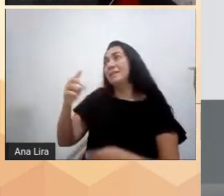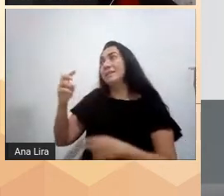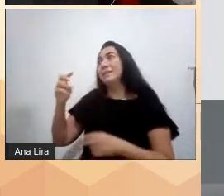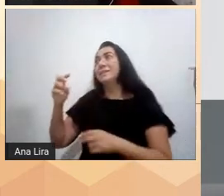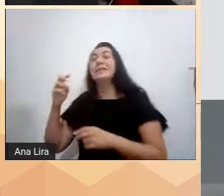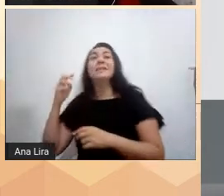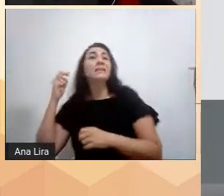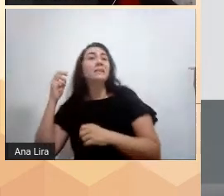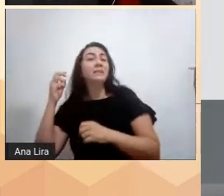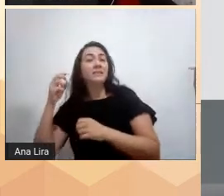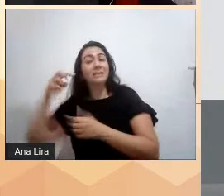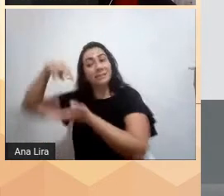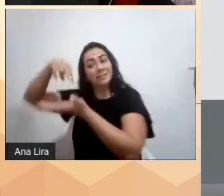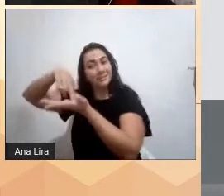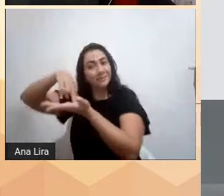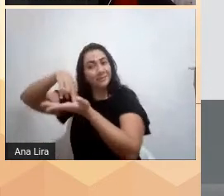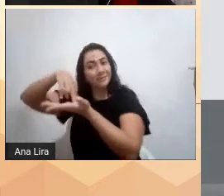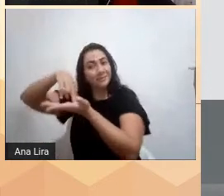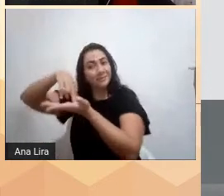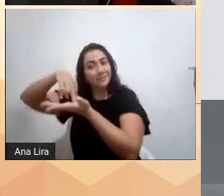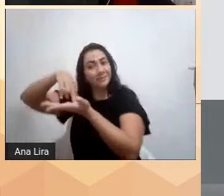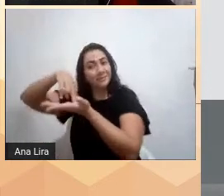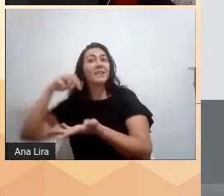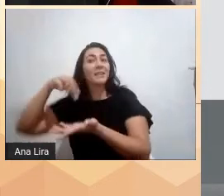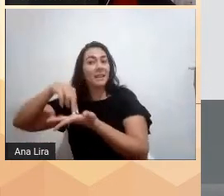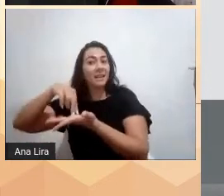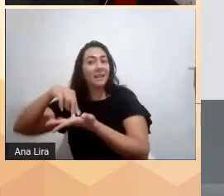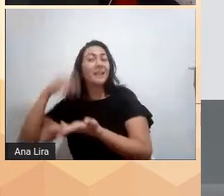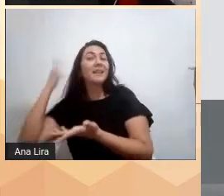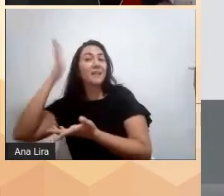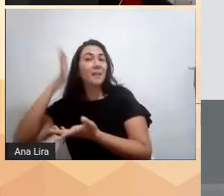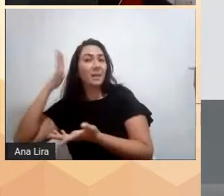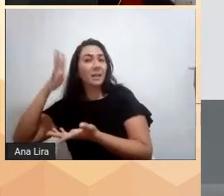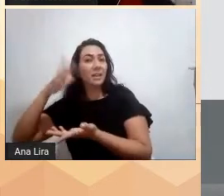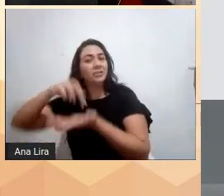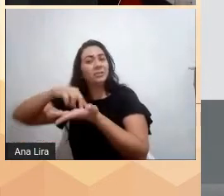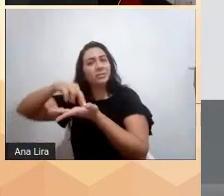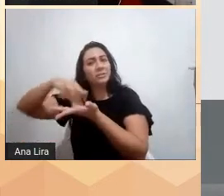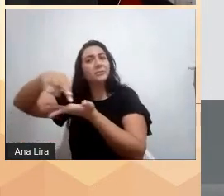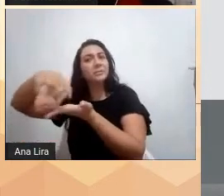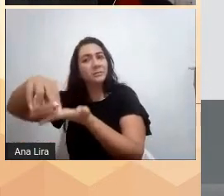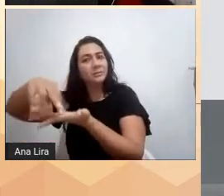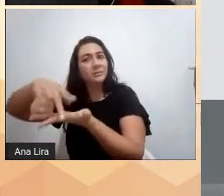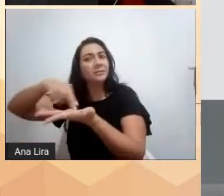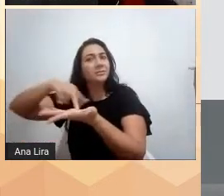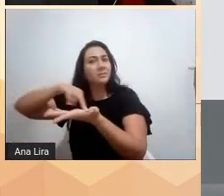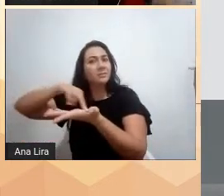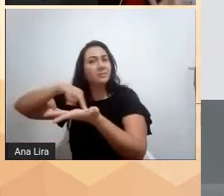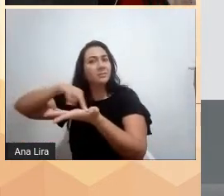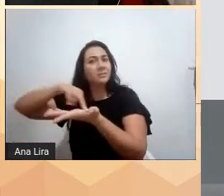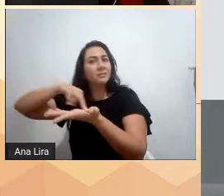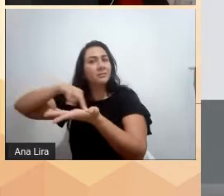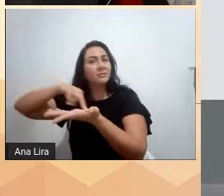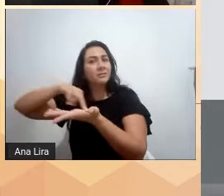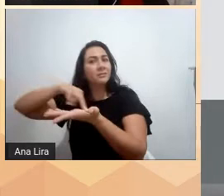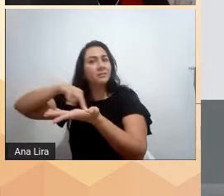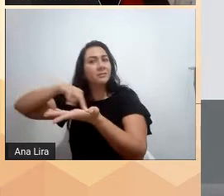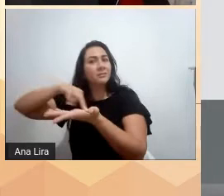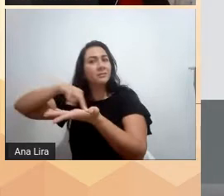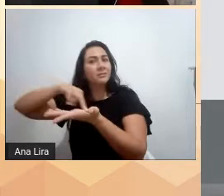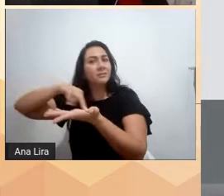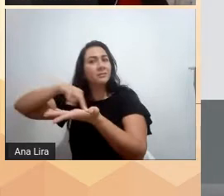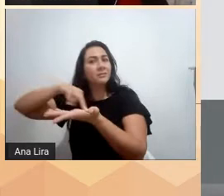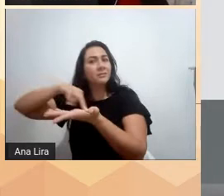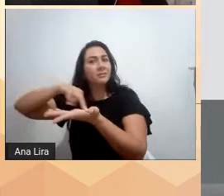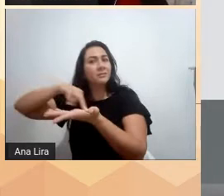durante o palco, né, ali no palco, e volta e meia ele tirava o microfone, e aí a gente via, era nítido, as pessoas